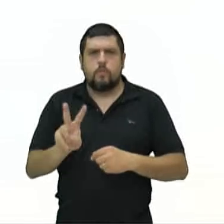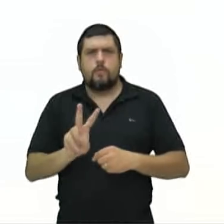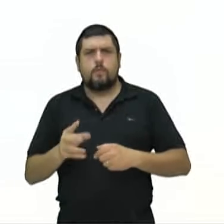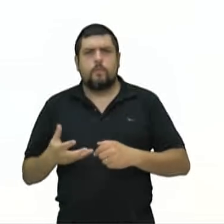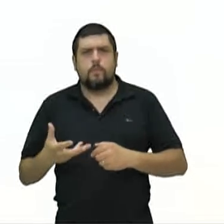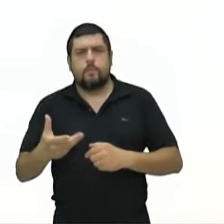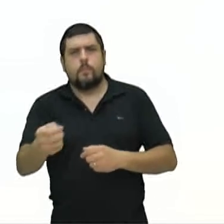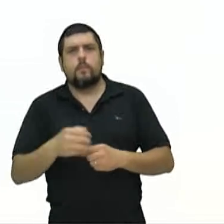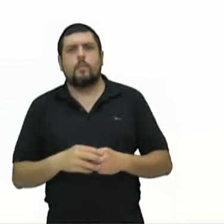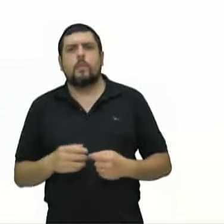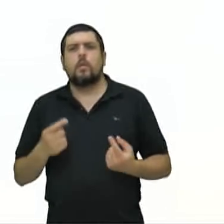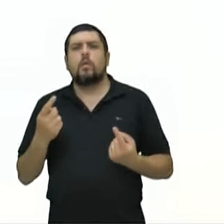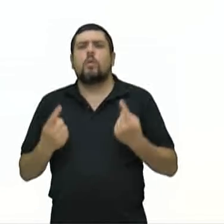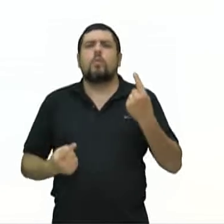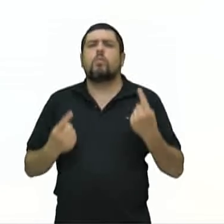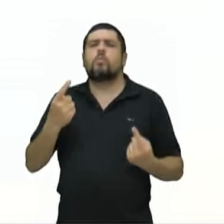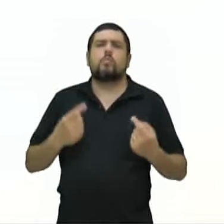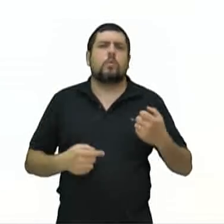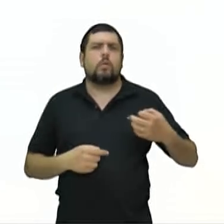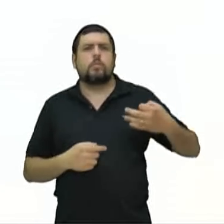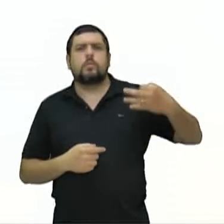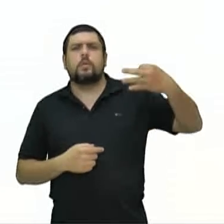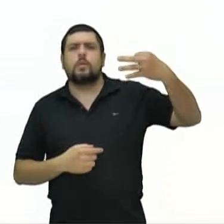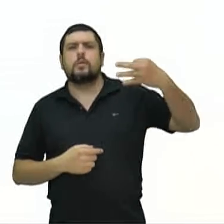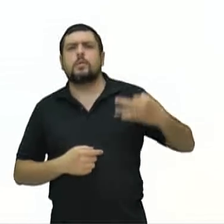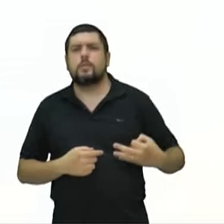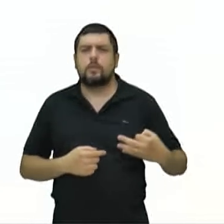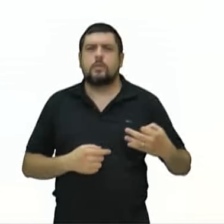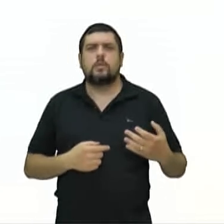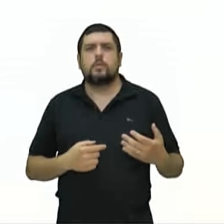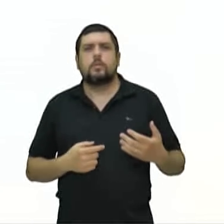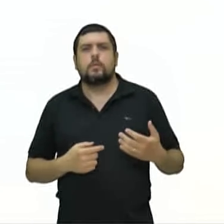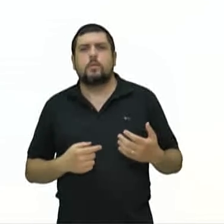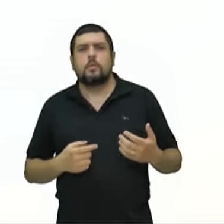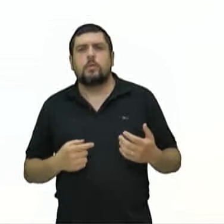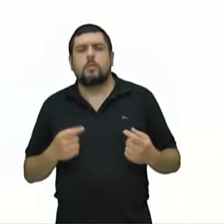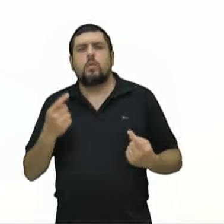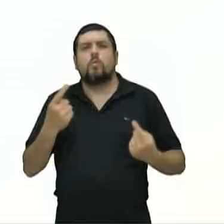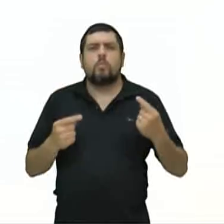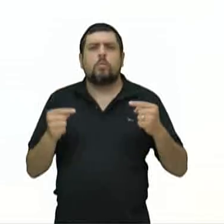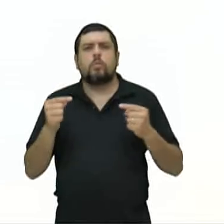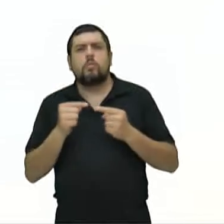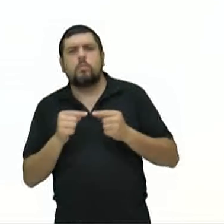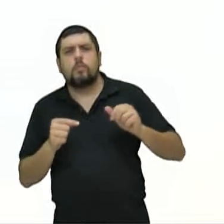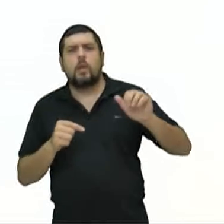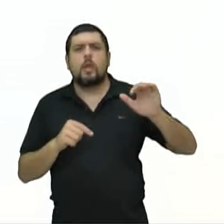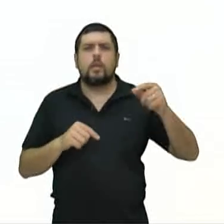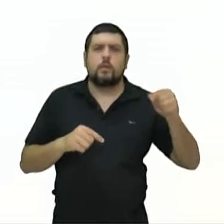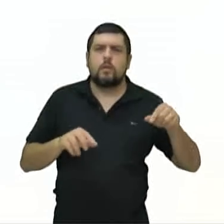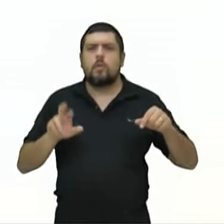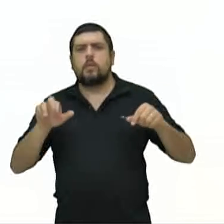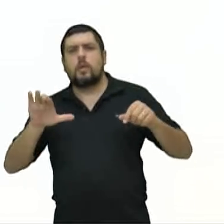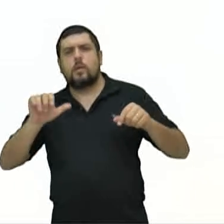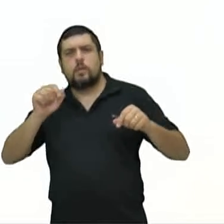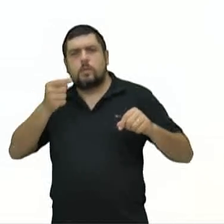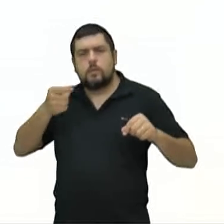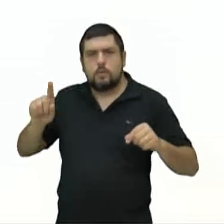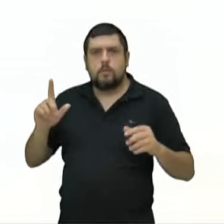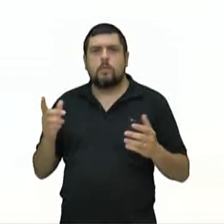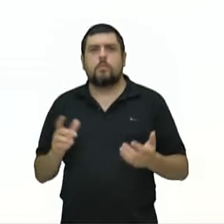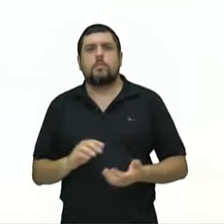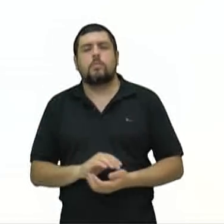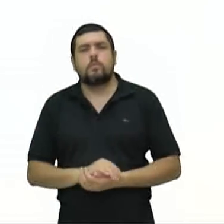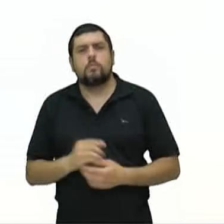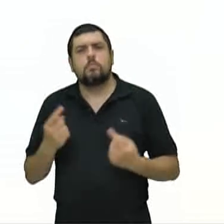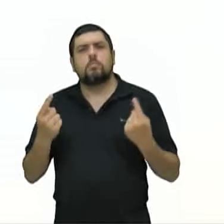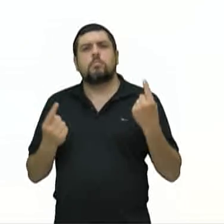afirmações estão corretas? Ou seja, quais dessas afirmações estão relacionadas com a terceira lei de Newton, com o sistema de